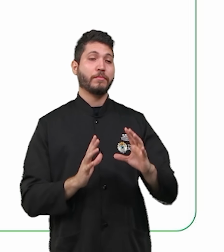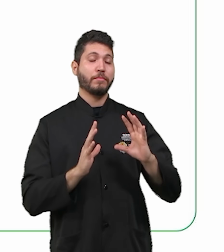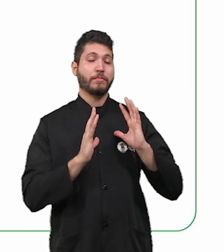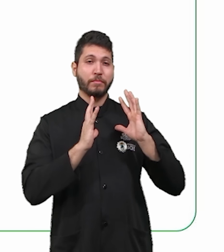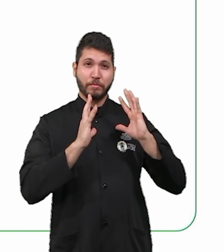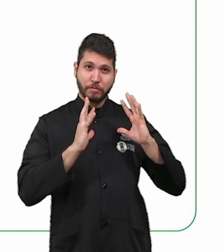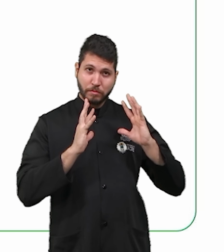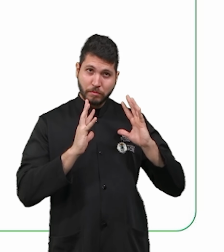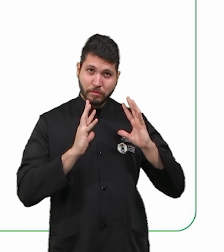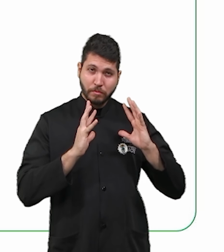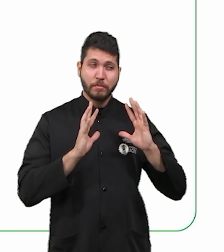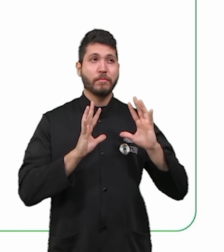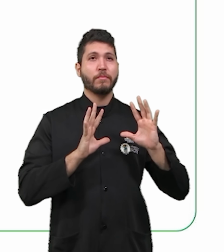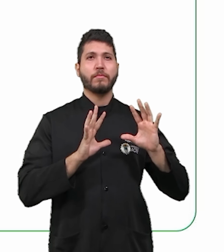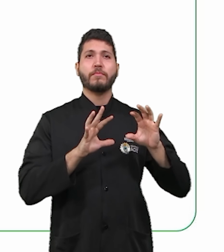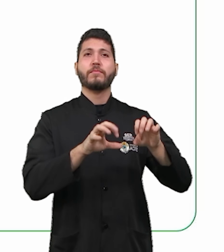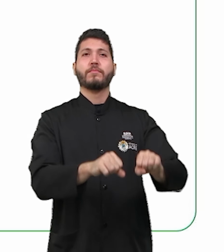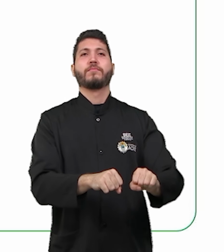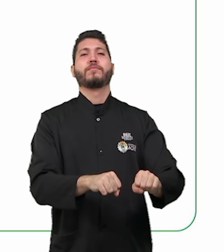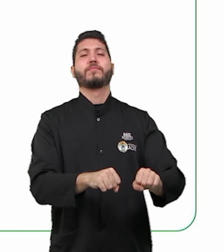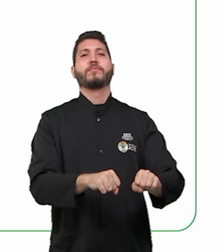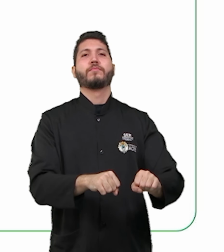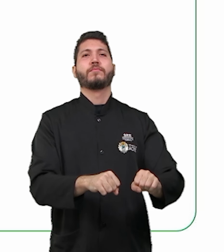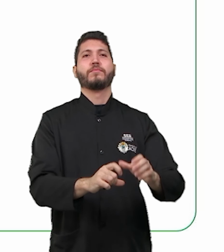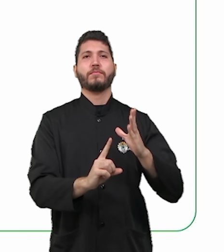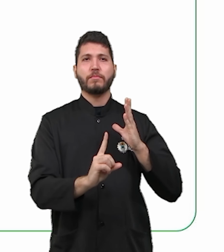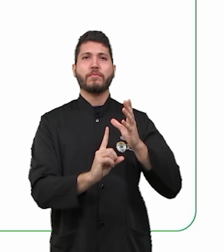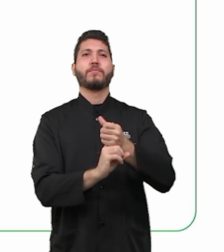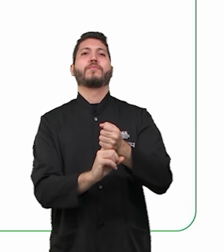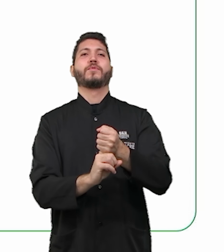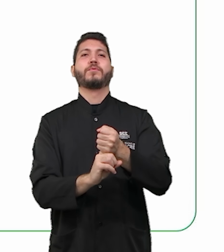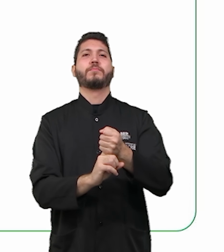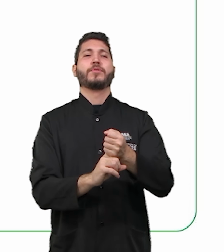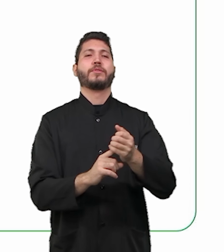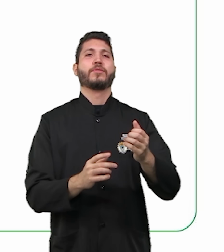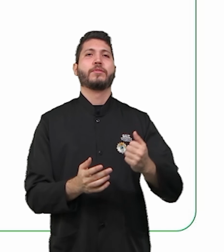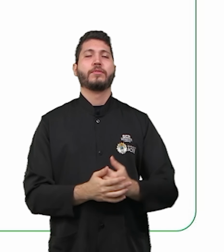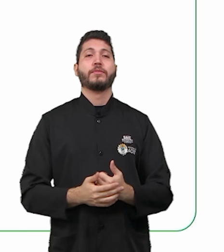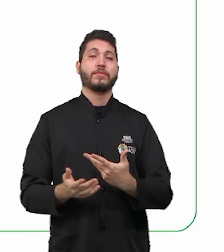aí ocupando, por exemplo, todo o pátio da escola. Os meninos adoram a quadra,